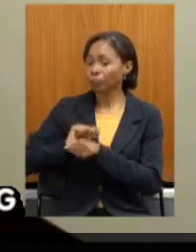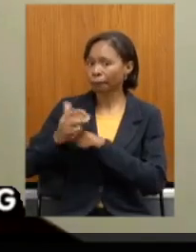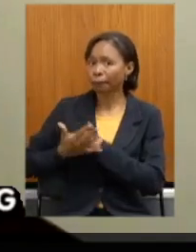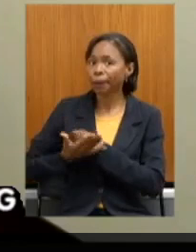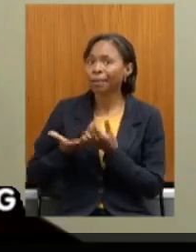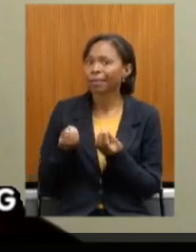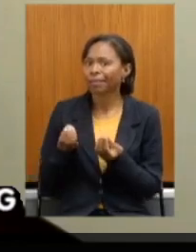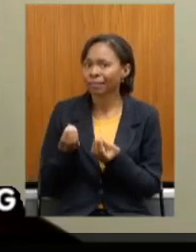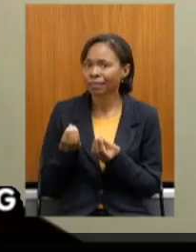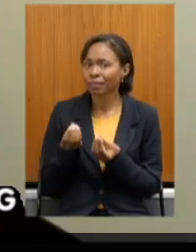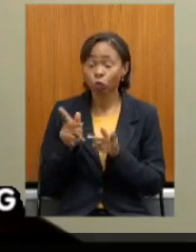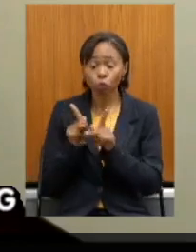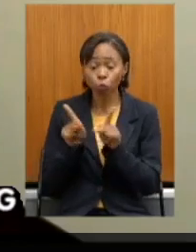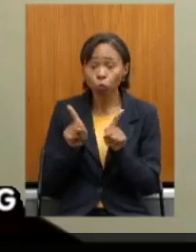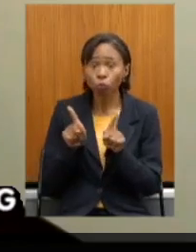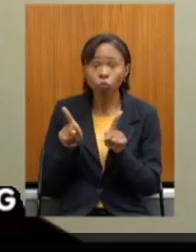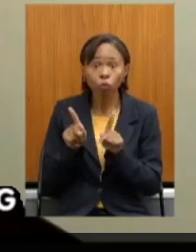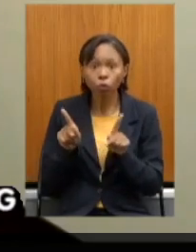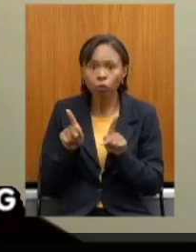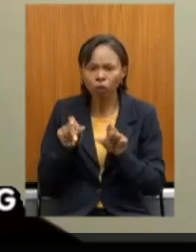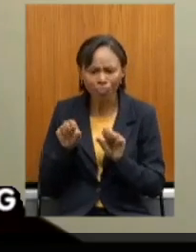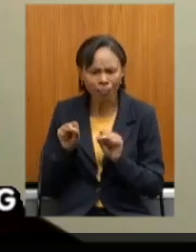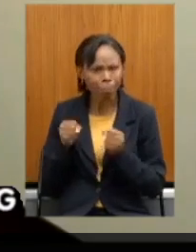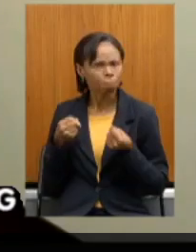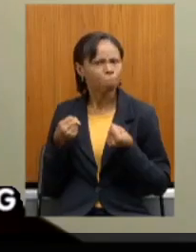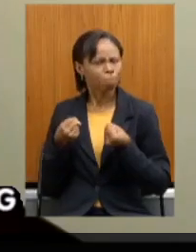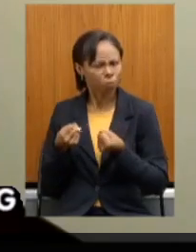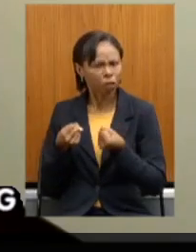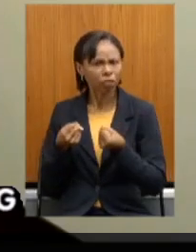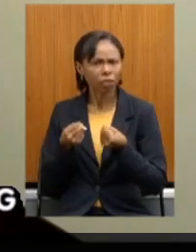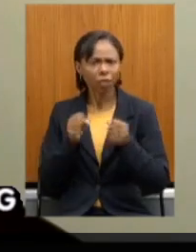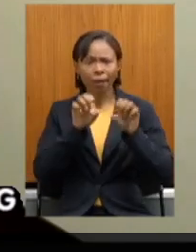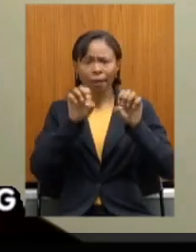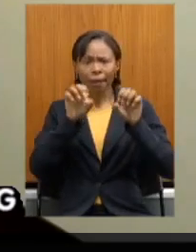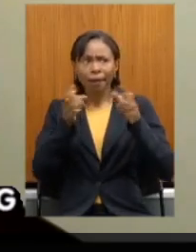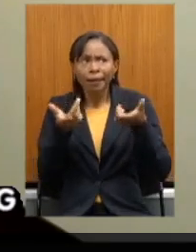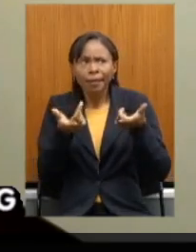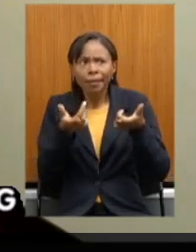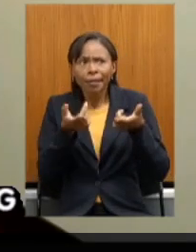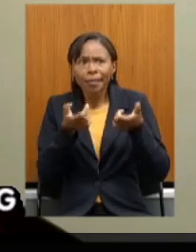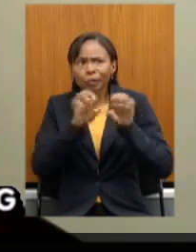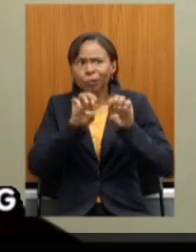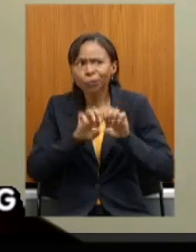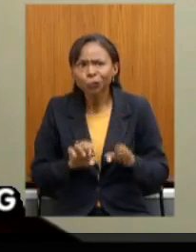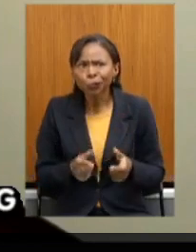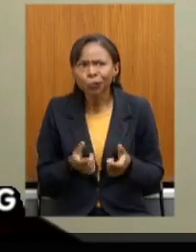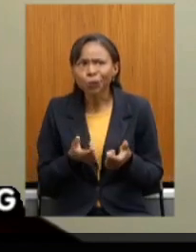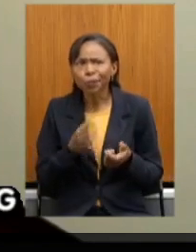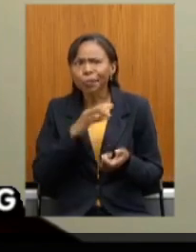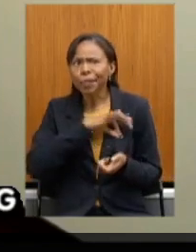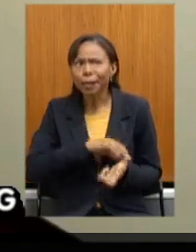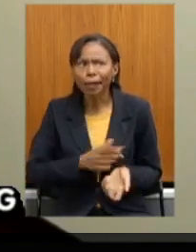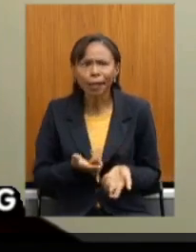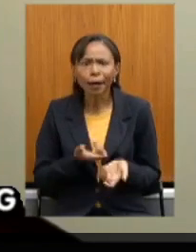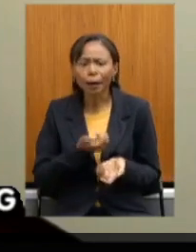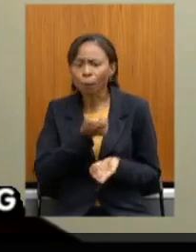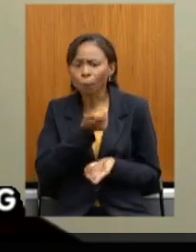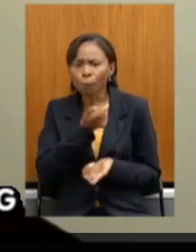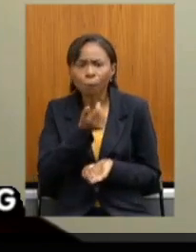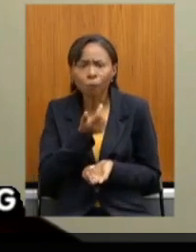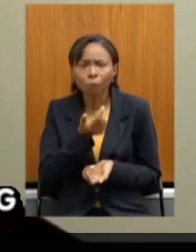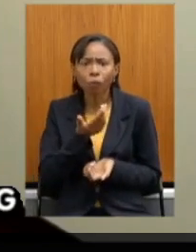se esforçando, mesmo sem recursos mínimos necessários a cumprir a sua valorosa missão.